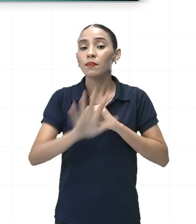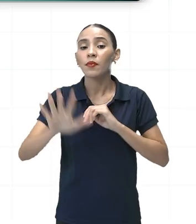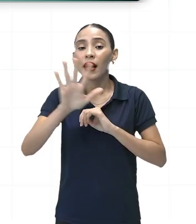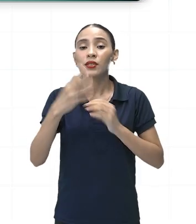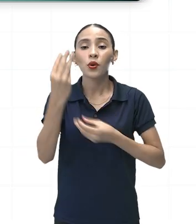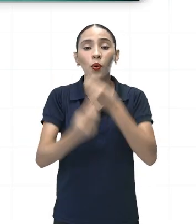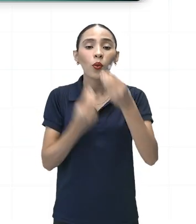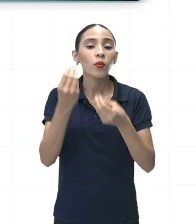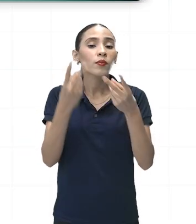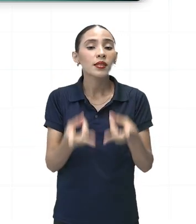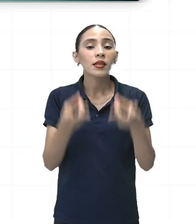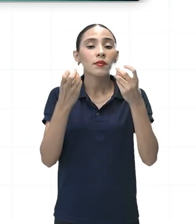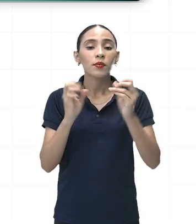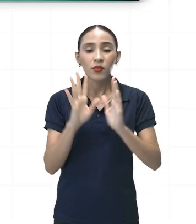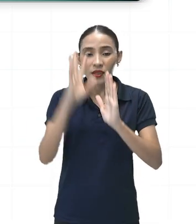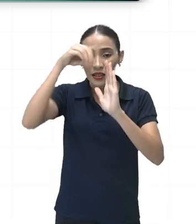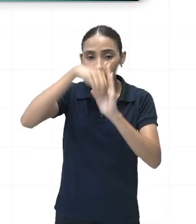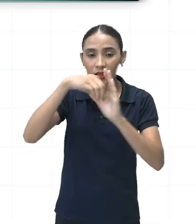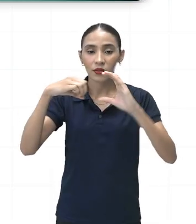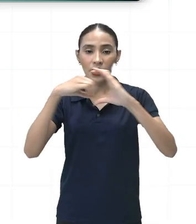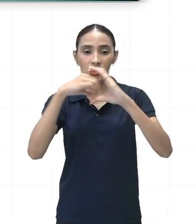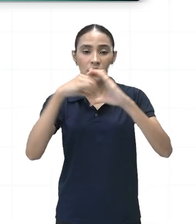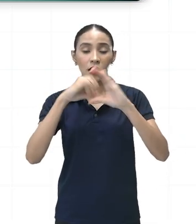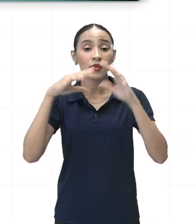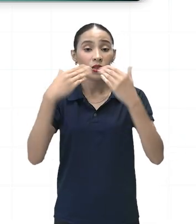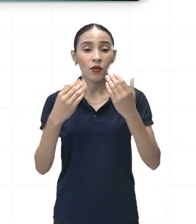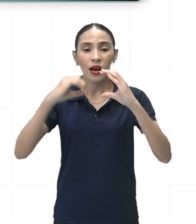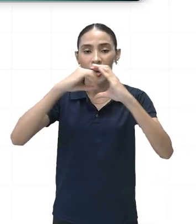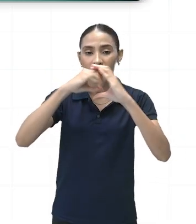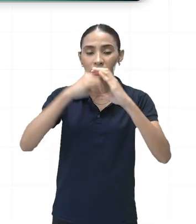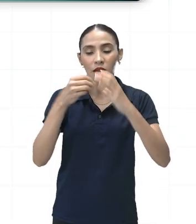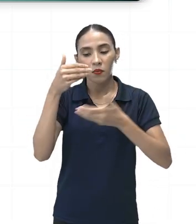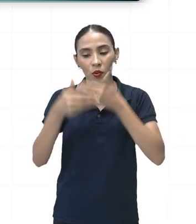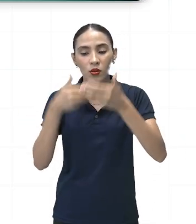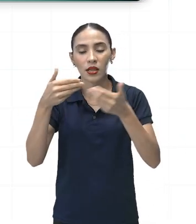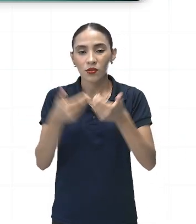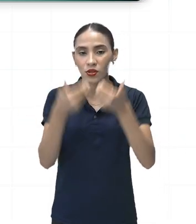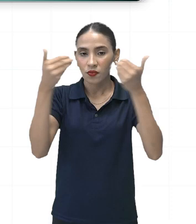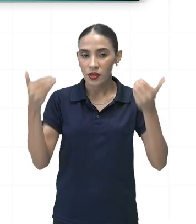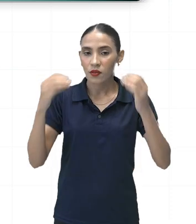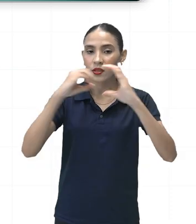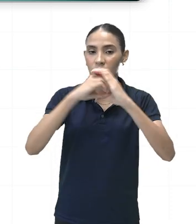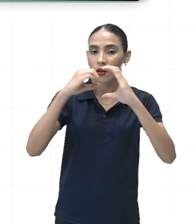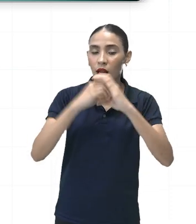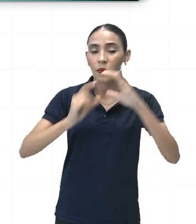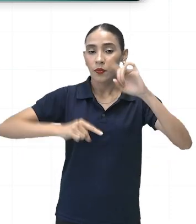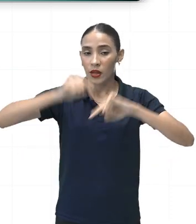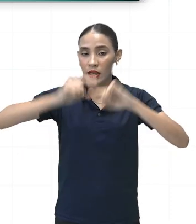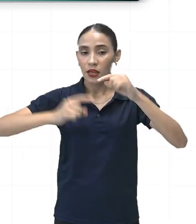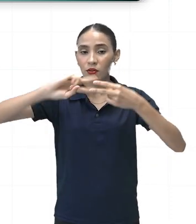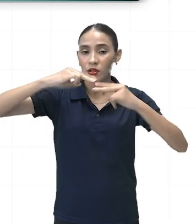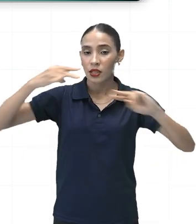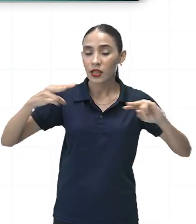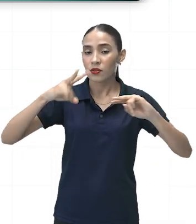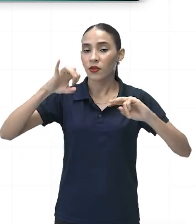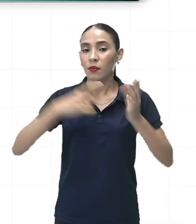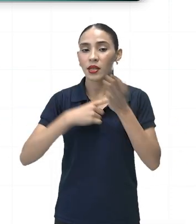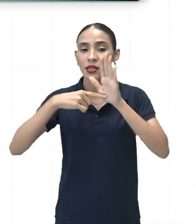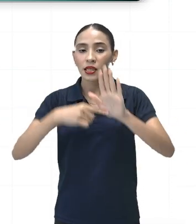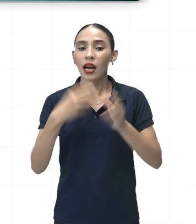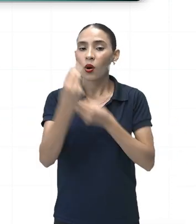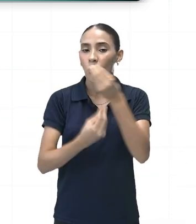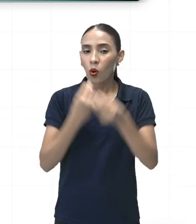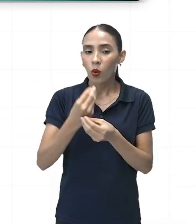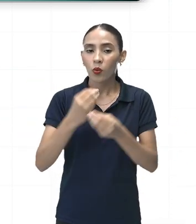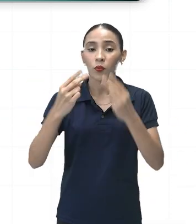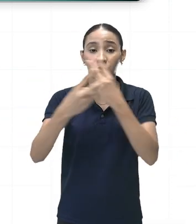estou falando da forma visual, de como nós podemos observá-lo dentro da célula. Então, quando a célula está em processo de divisão